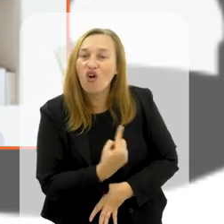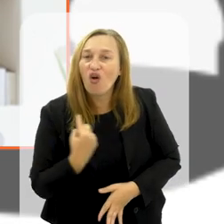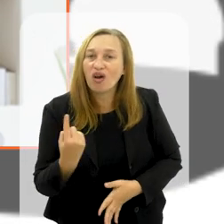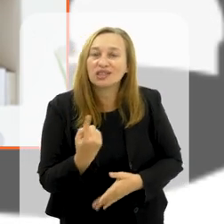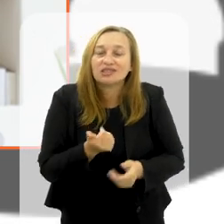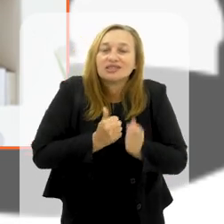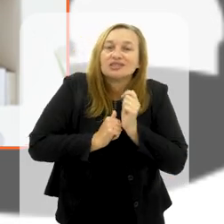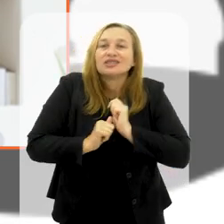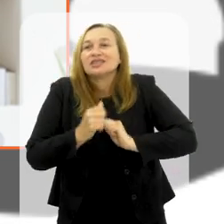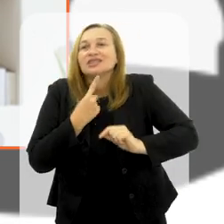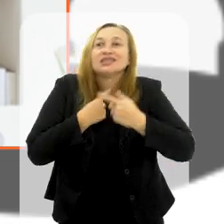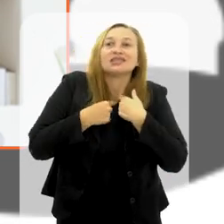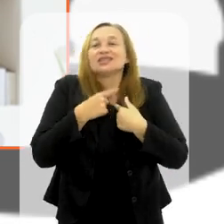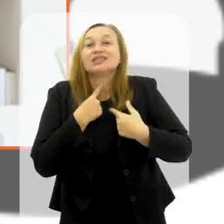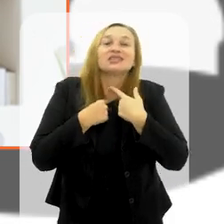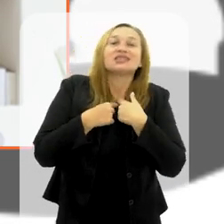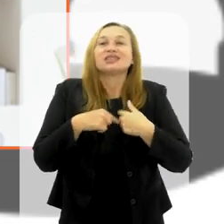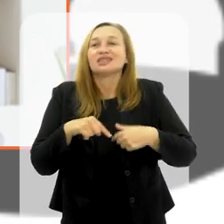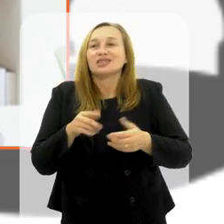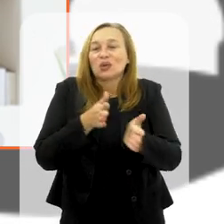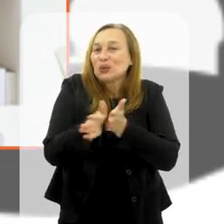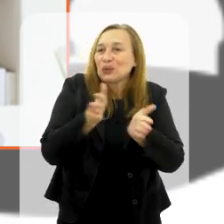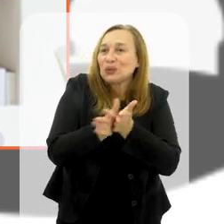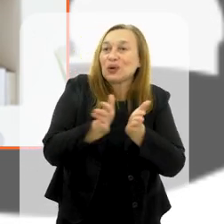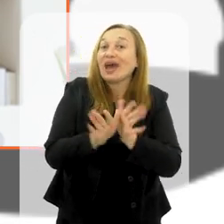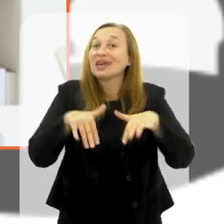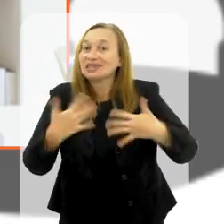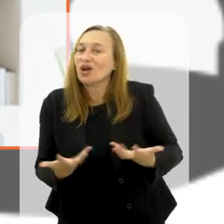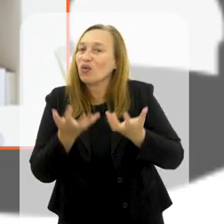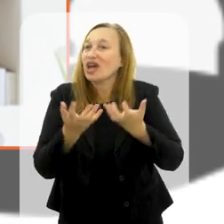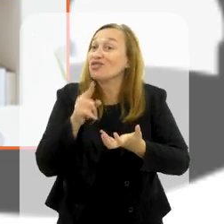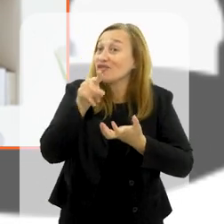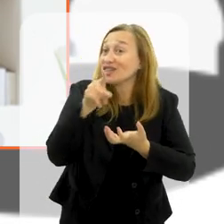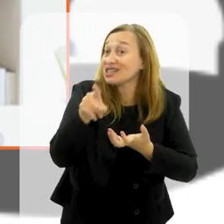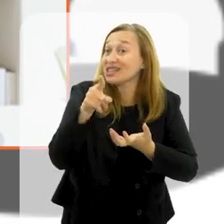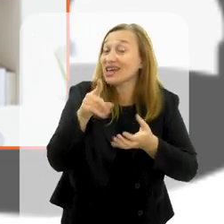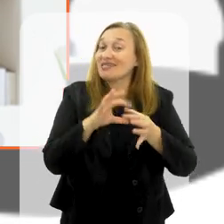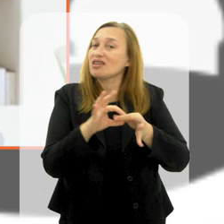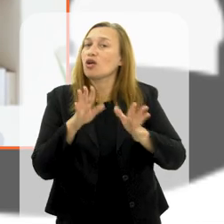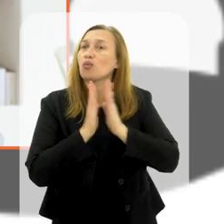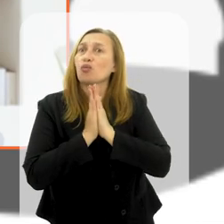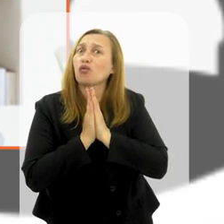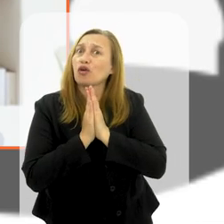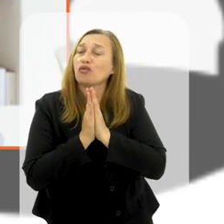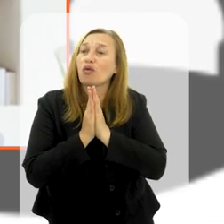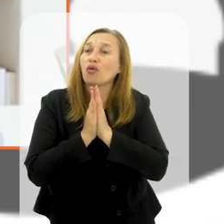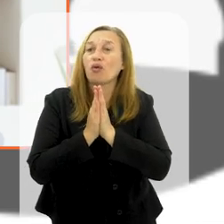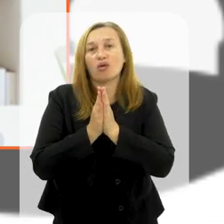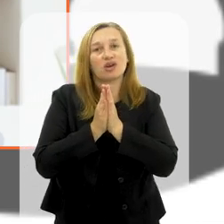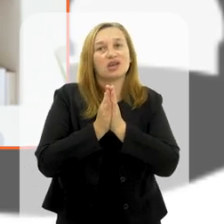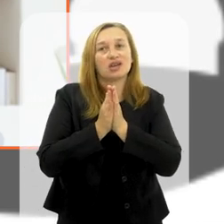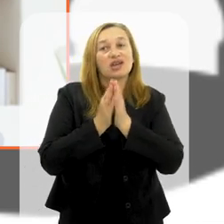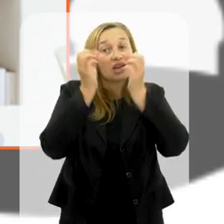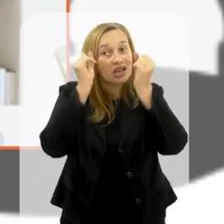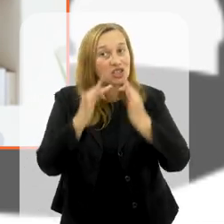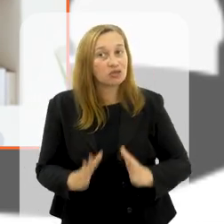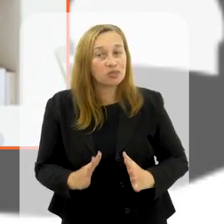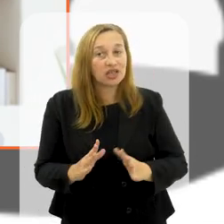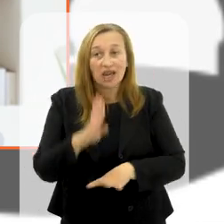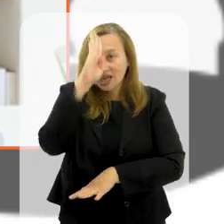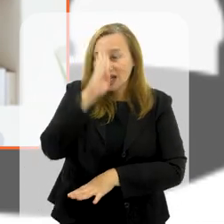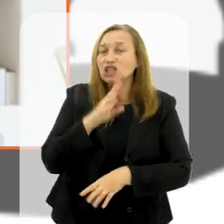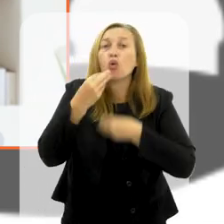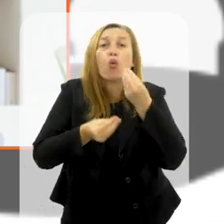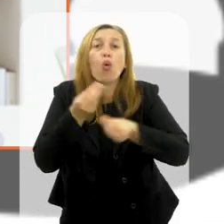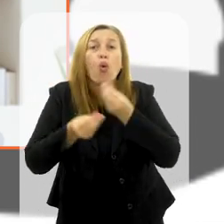Nós estamos sedentos pela sua publicação. Então, eu quero que você deixe aqui, por favor, o caminho que você disse que vai